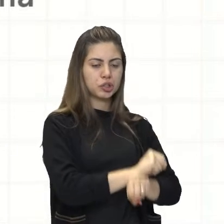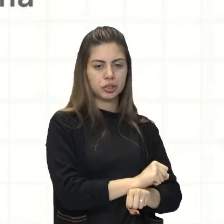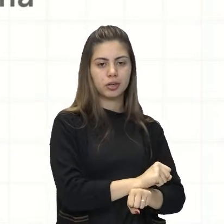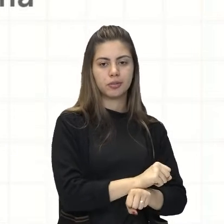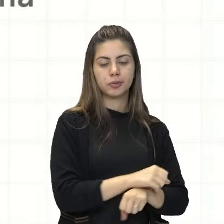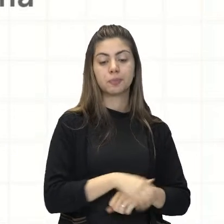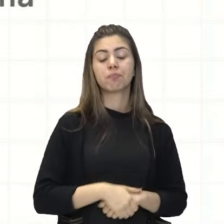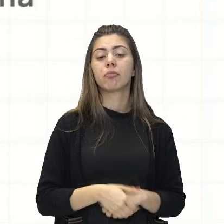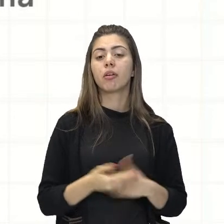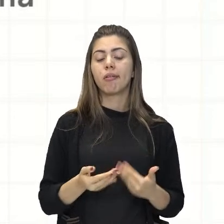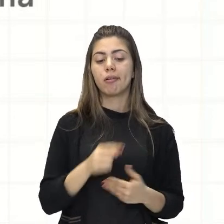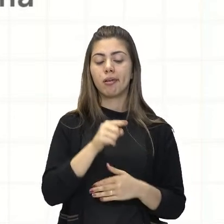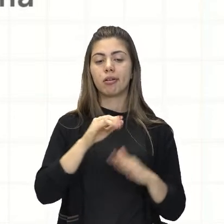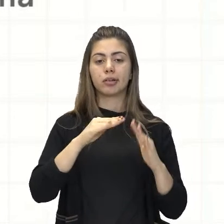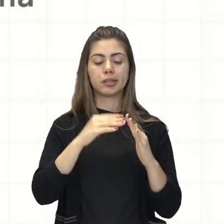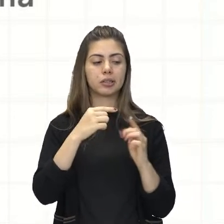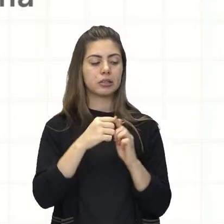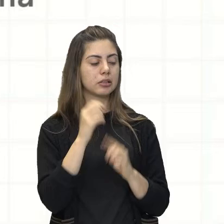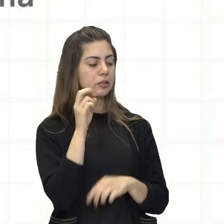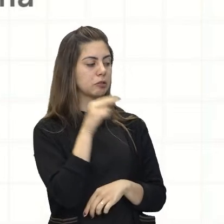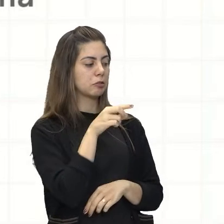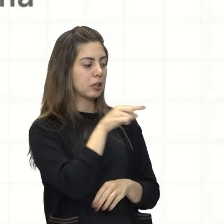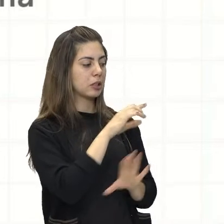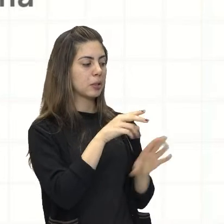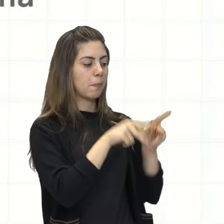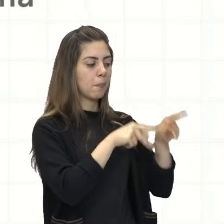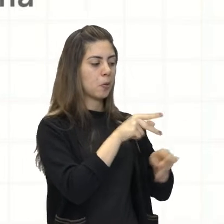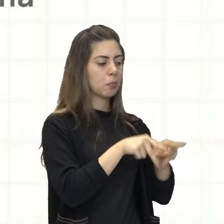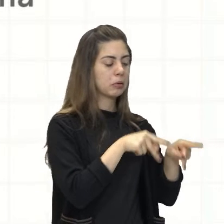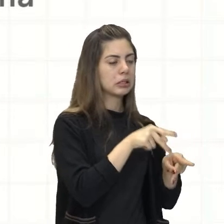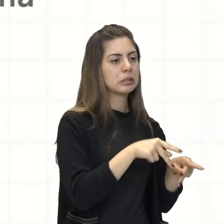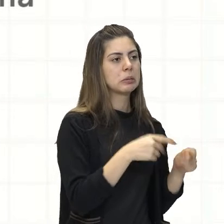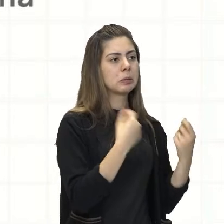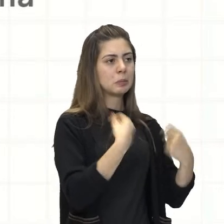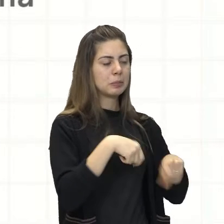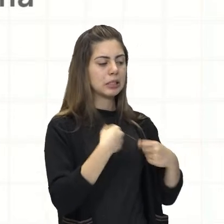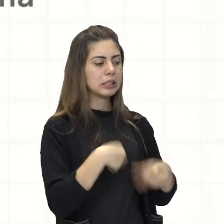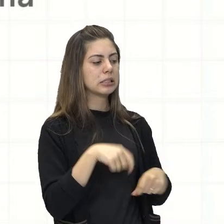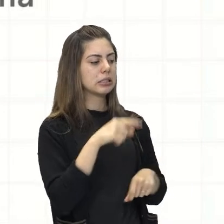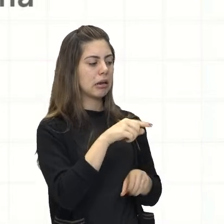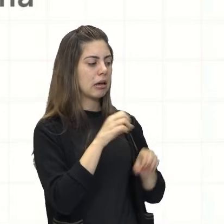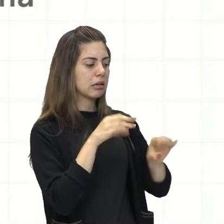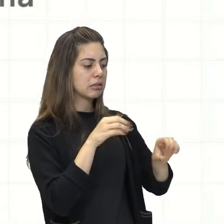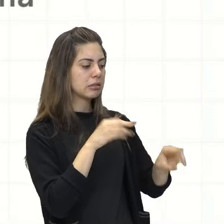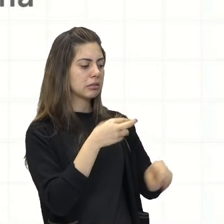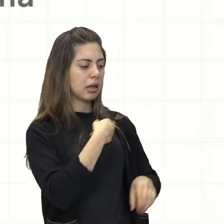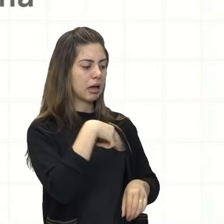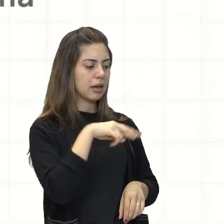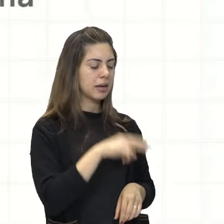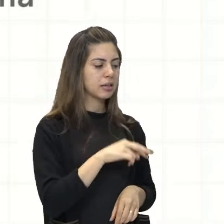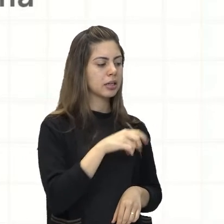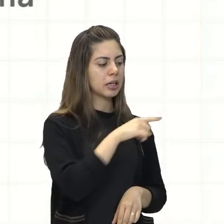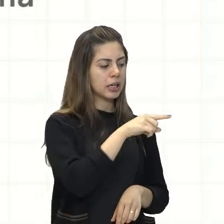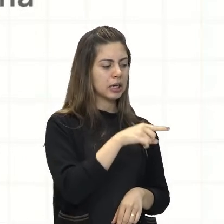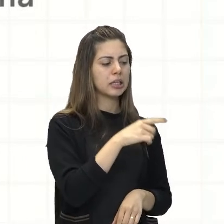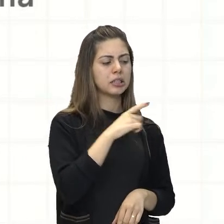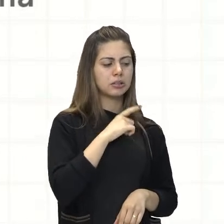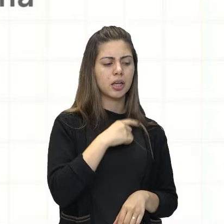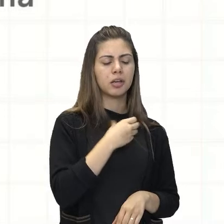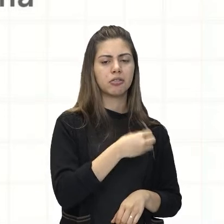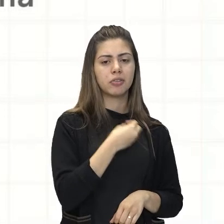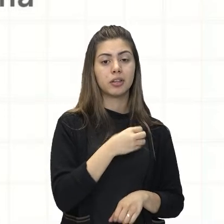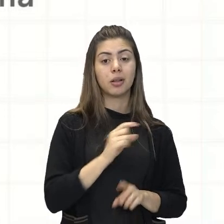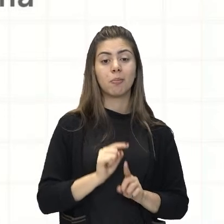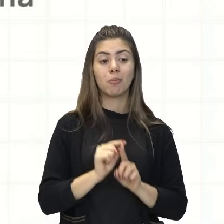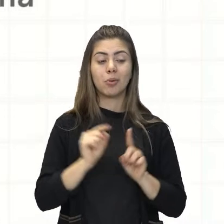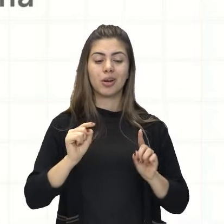Eles chamavam de aqueles povos que precisavam ser cristianizados, que tinham uma alma, enquanto que o africano não.